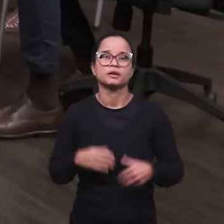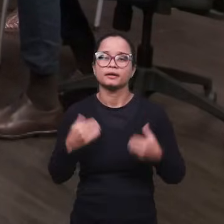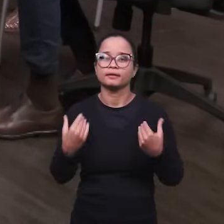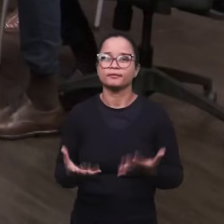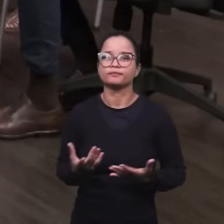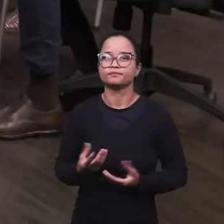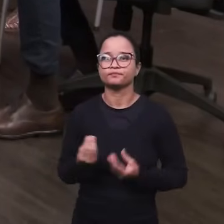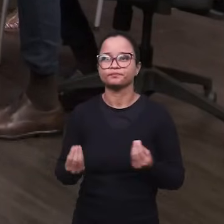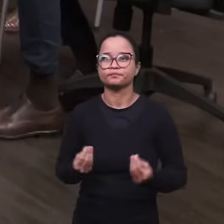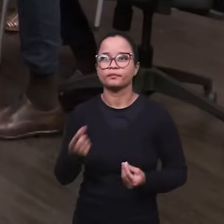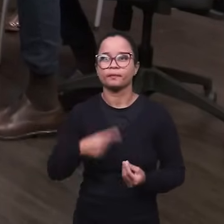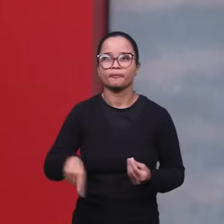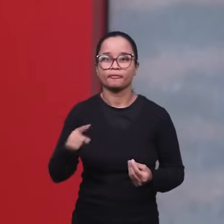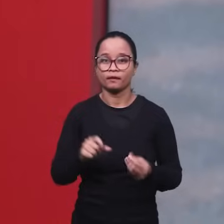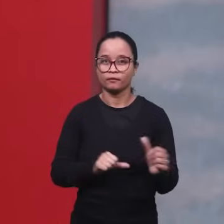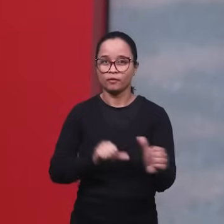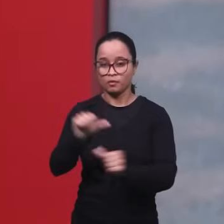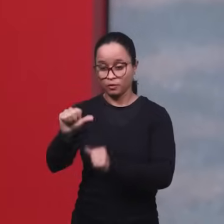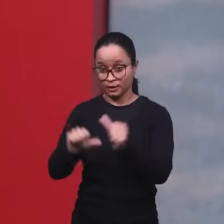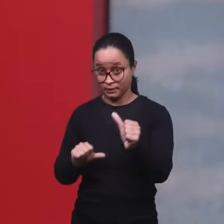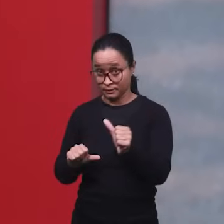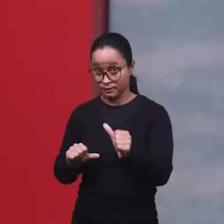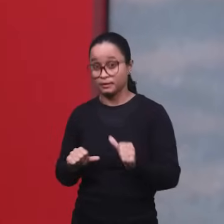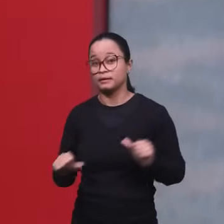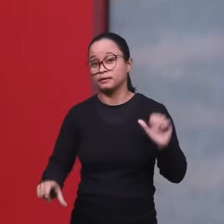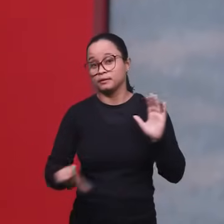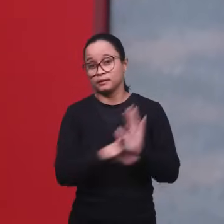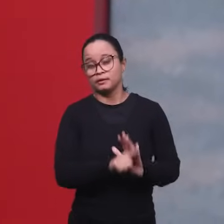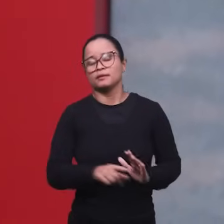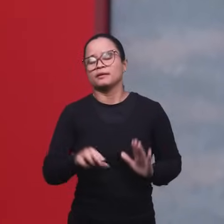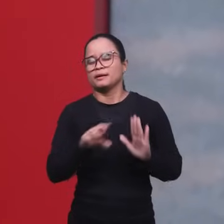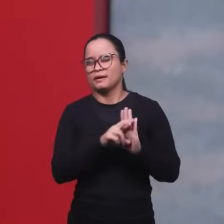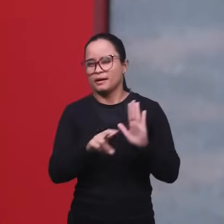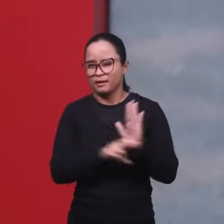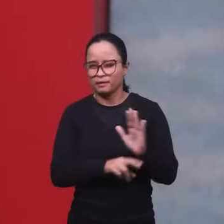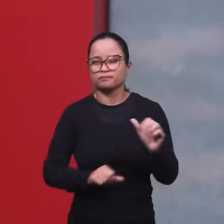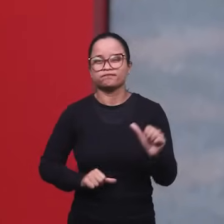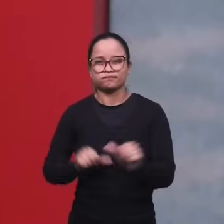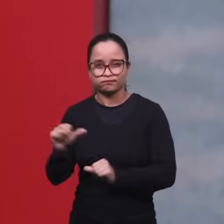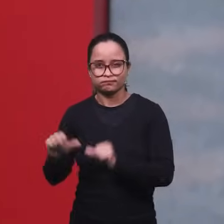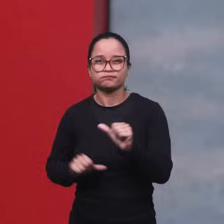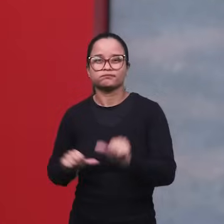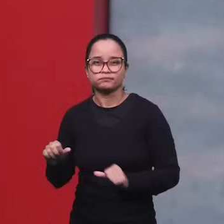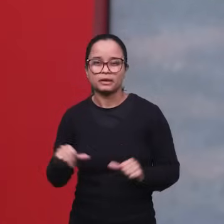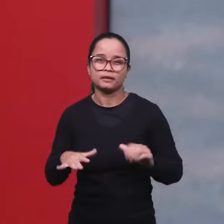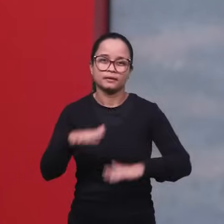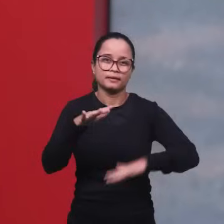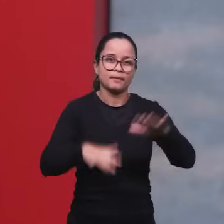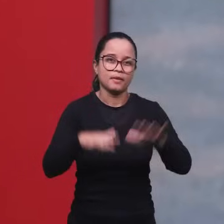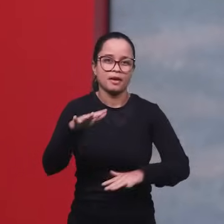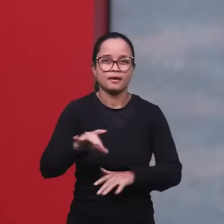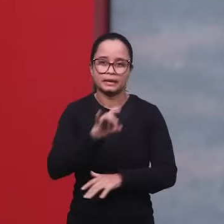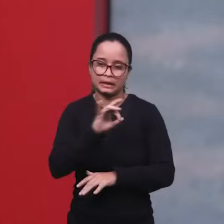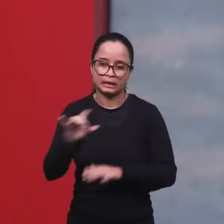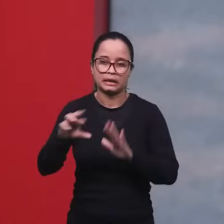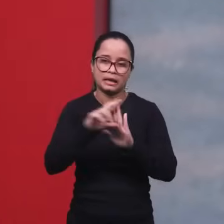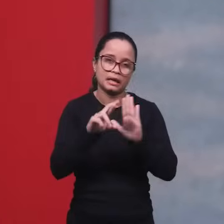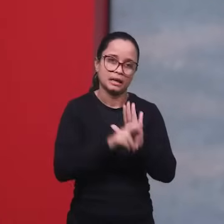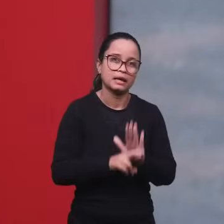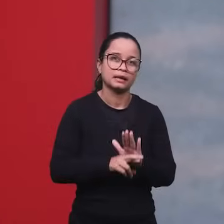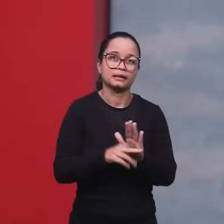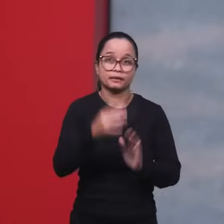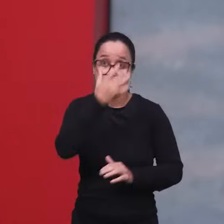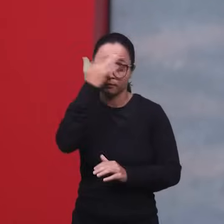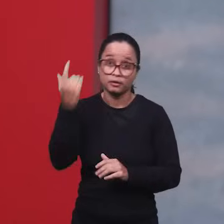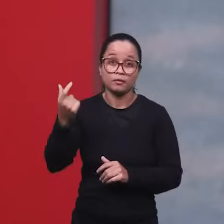passou recentemente por uma reforma, existem várias regras de transição que aí depende de cada regra que a pessoa se encaixa. Mas